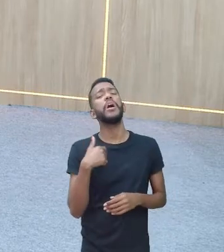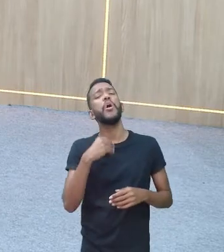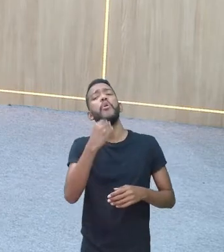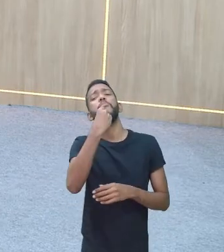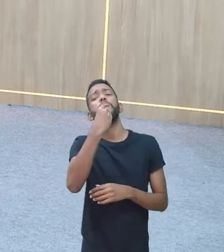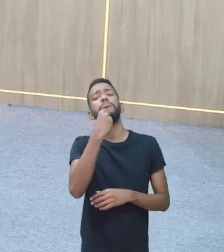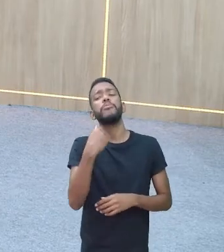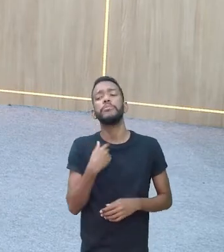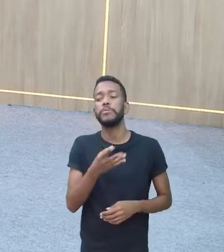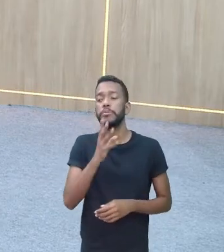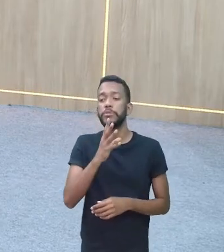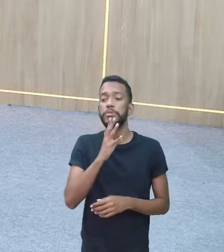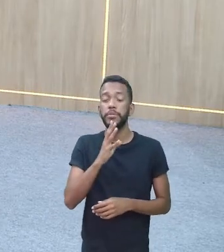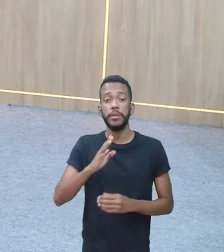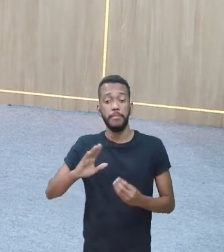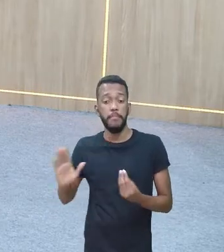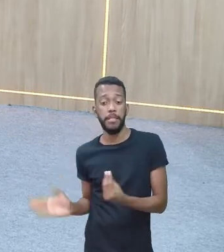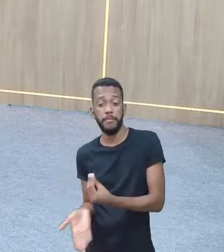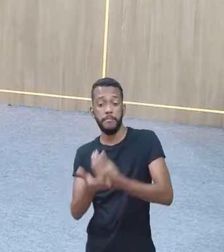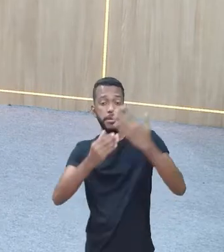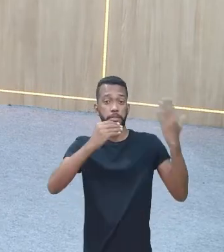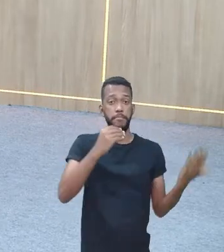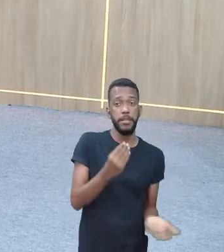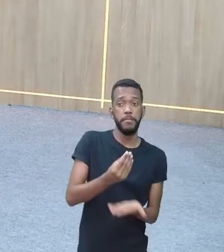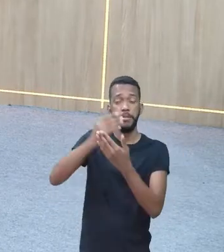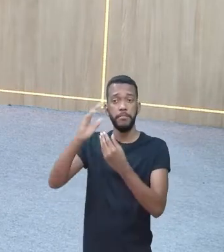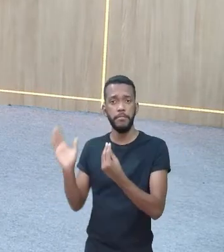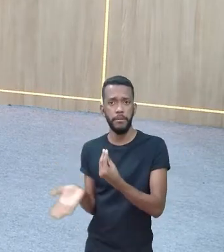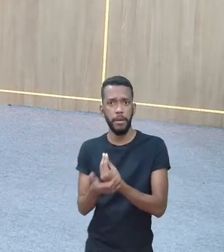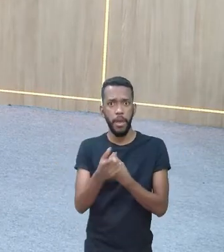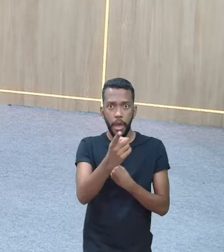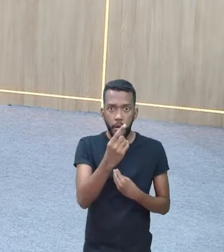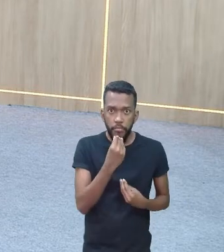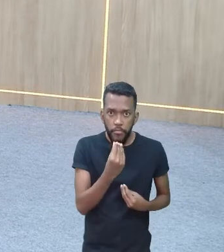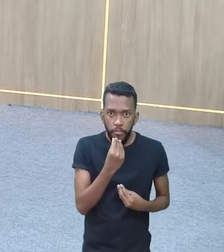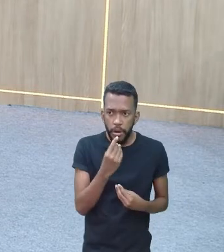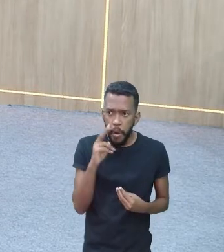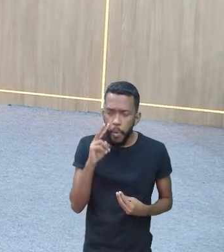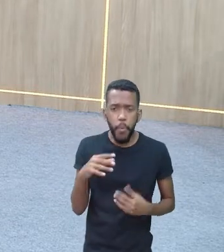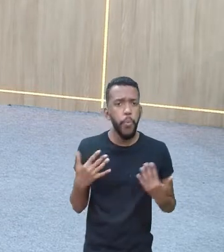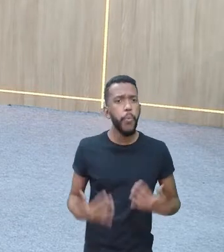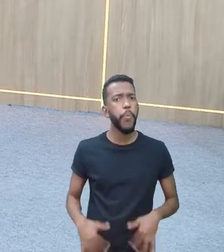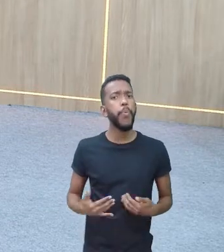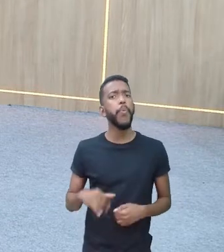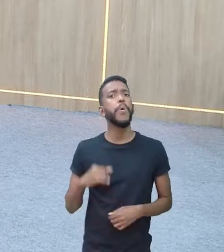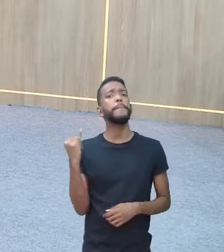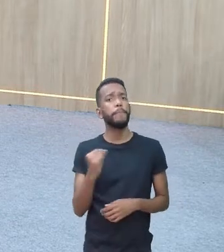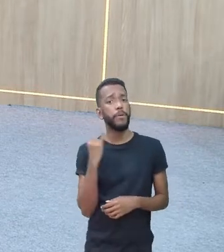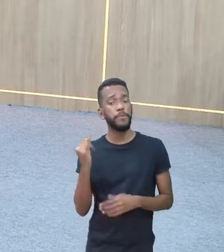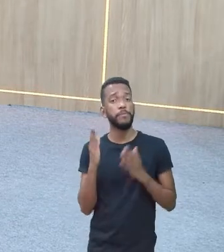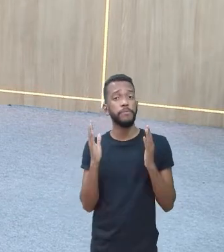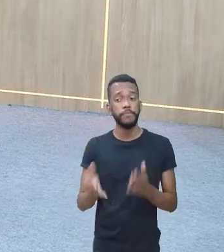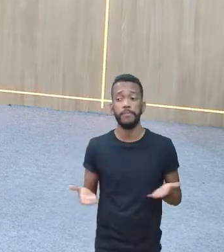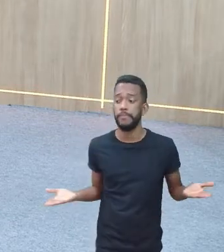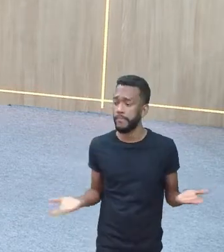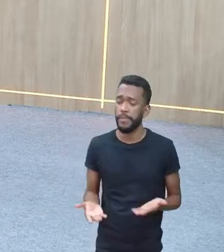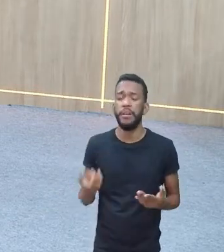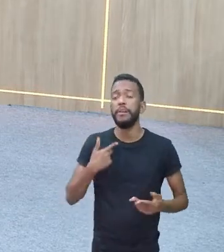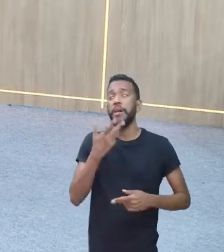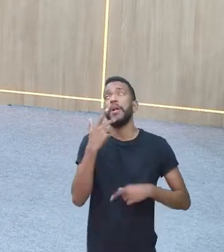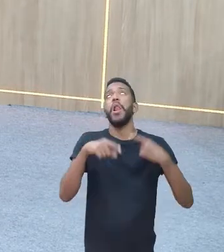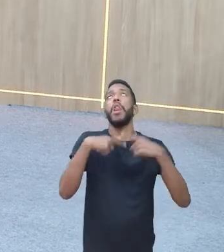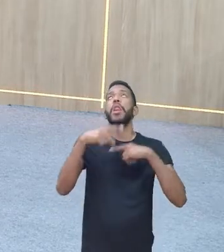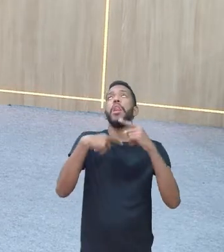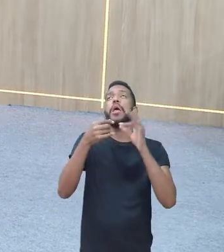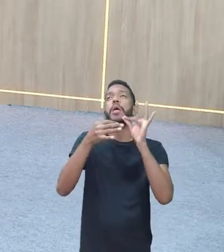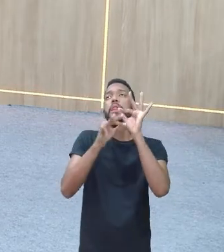conhecer o badminton durante a graduação. Então, isso aqui que vocês estão tendo é extremamente importante, né? E agora vamos deixar de